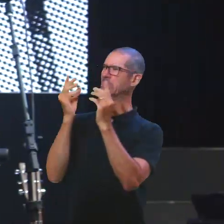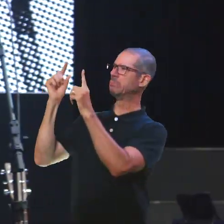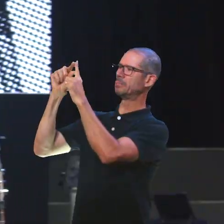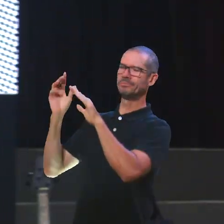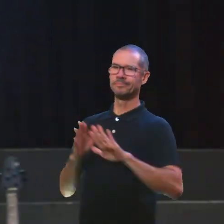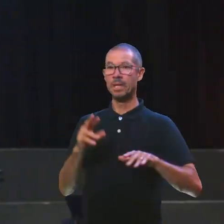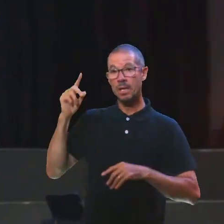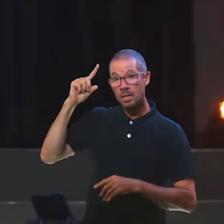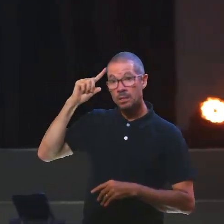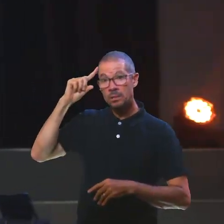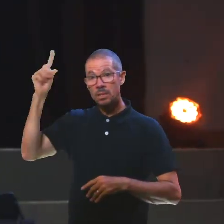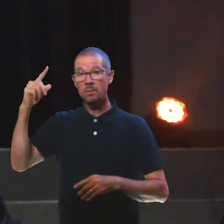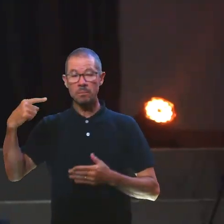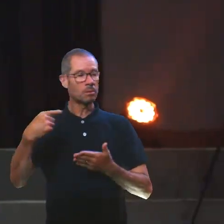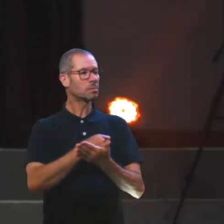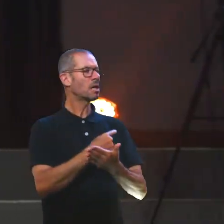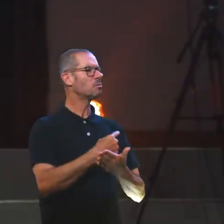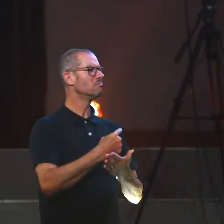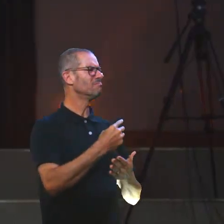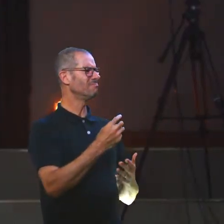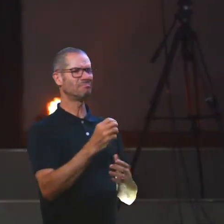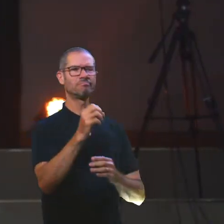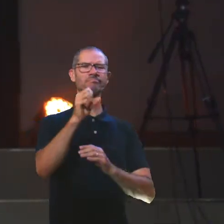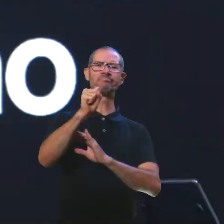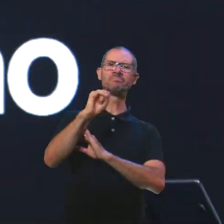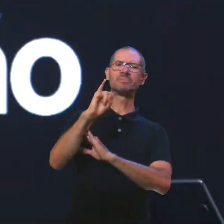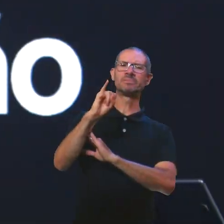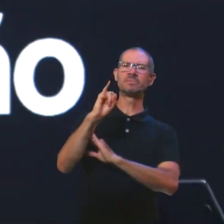Outro dia me perguntaram: pastor, qual é o teu signo?